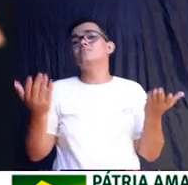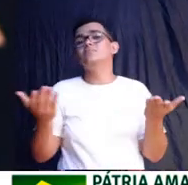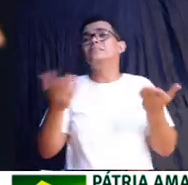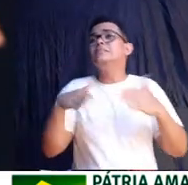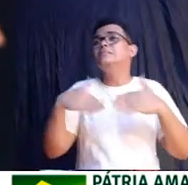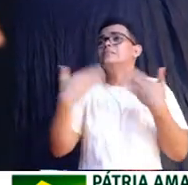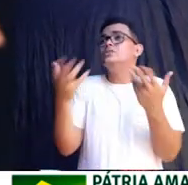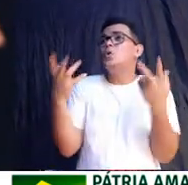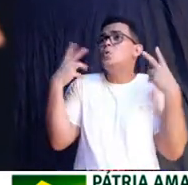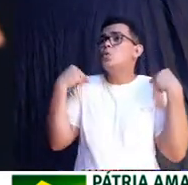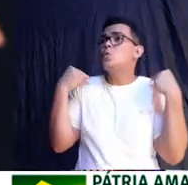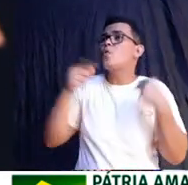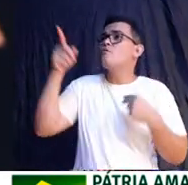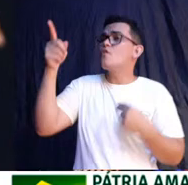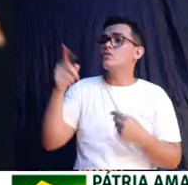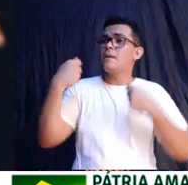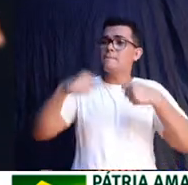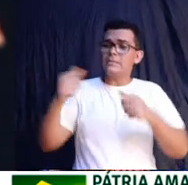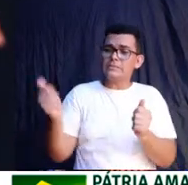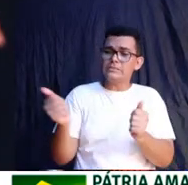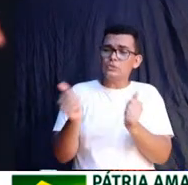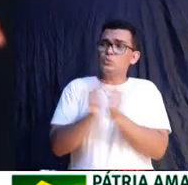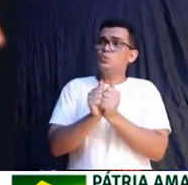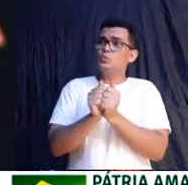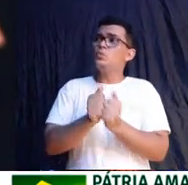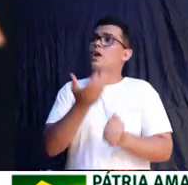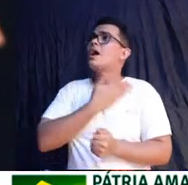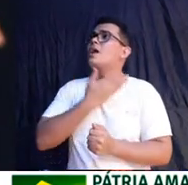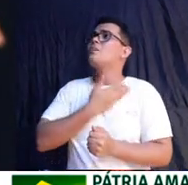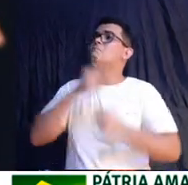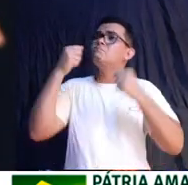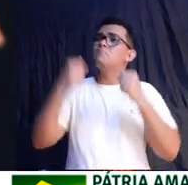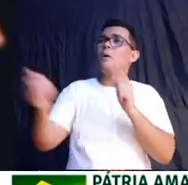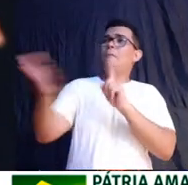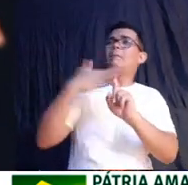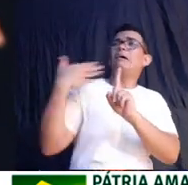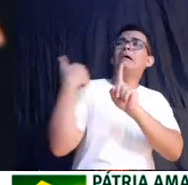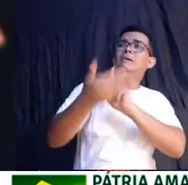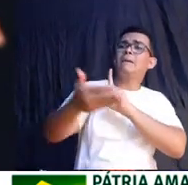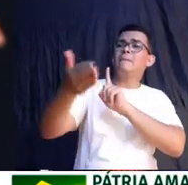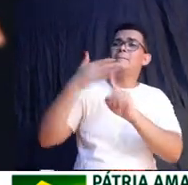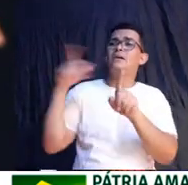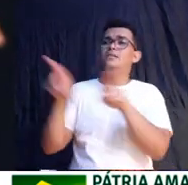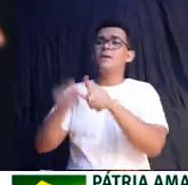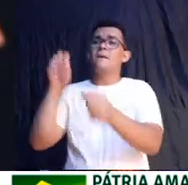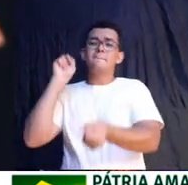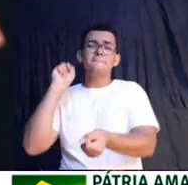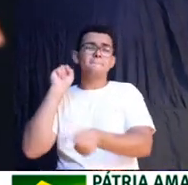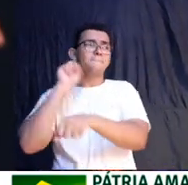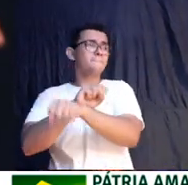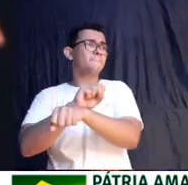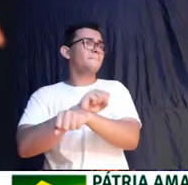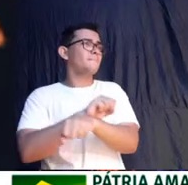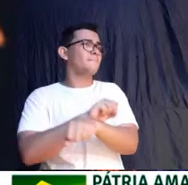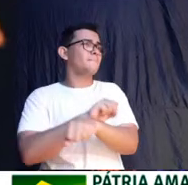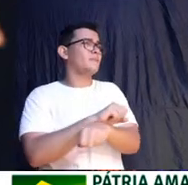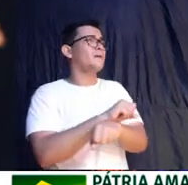Seja meu amigo, me bata, me prenda, faça tudo comigo, mas não me deixe